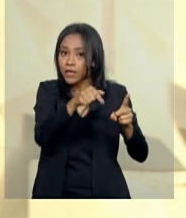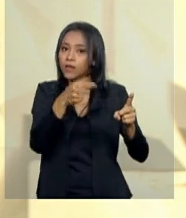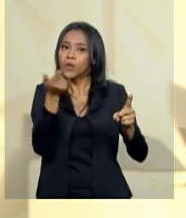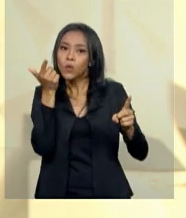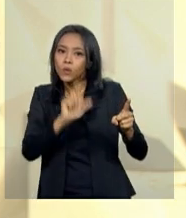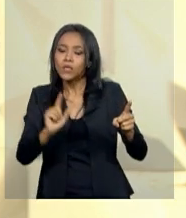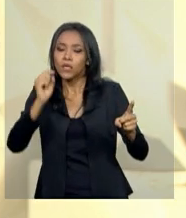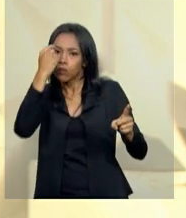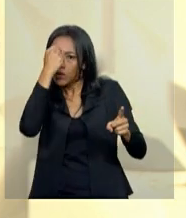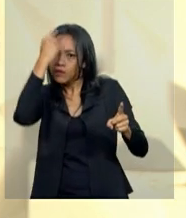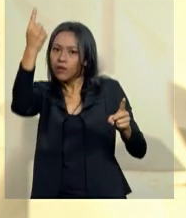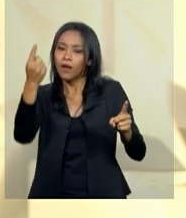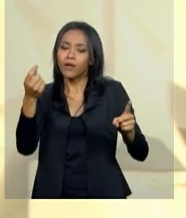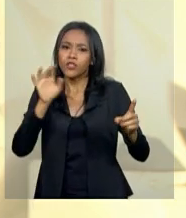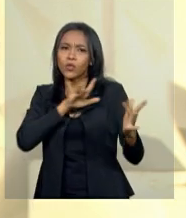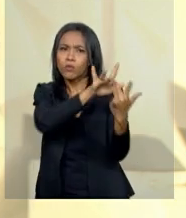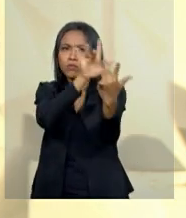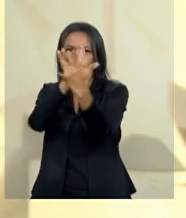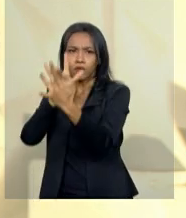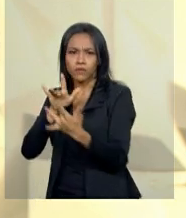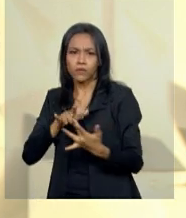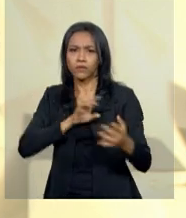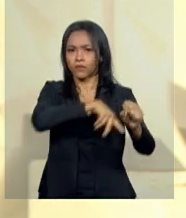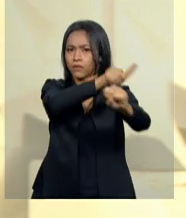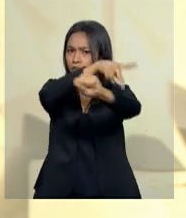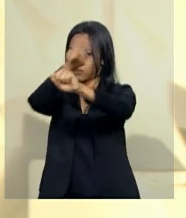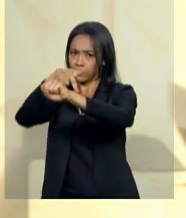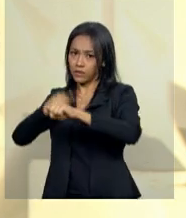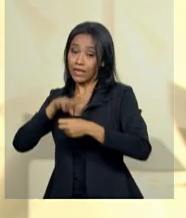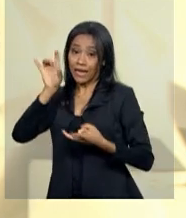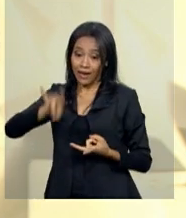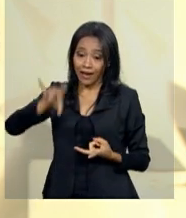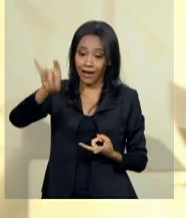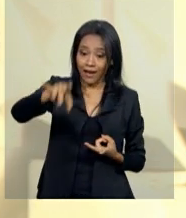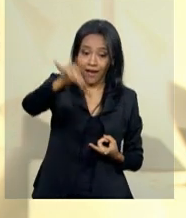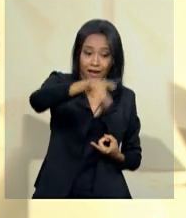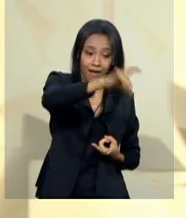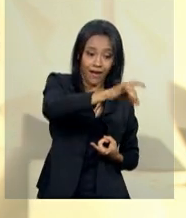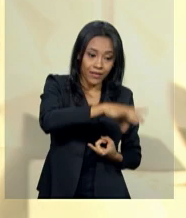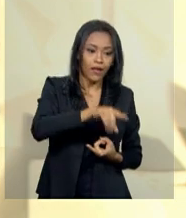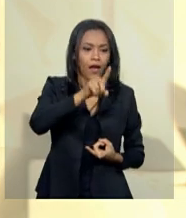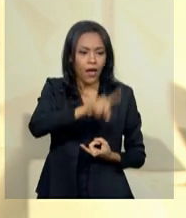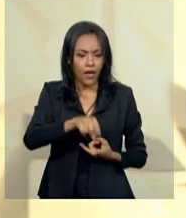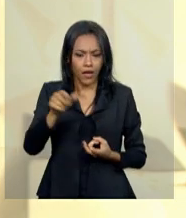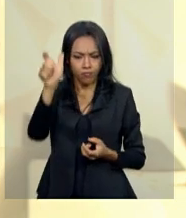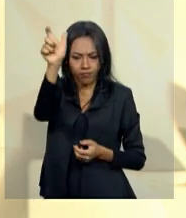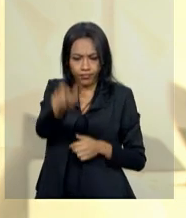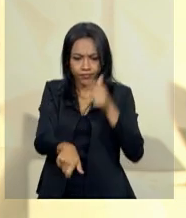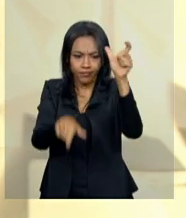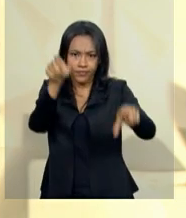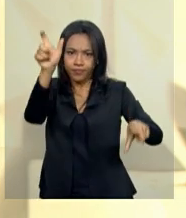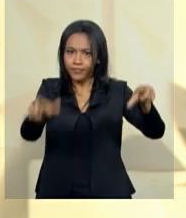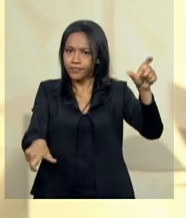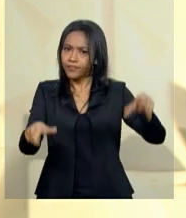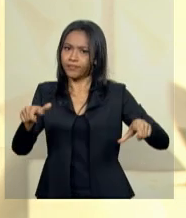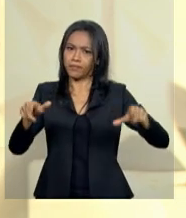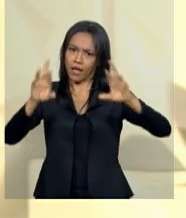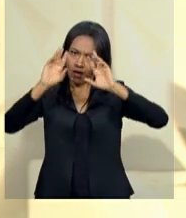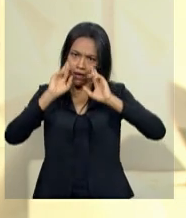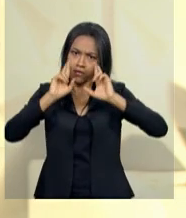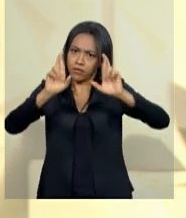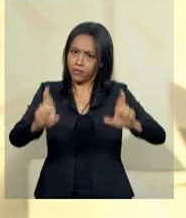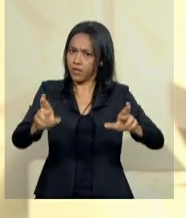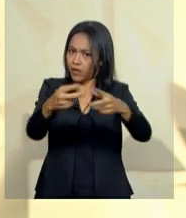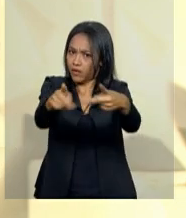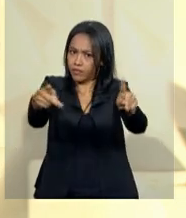lógica nova de relações internacionais, onde cada ator seria visto como um indivíduo dentro da sociedade internacional e